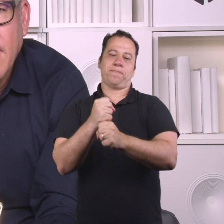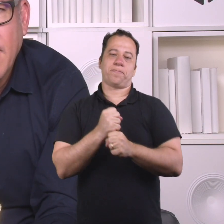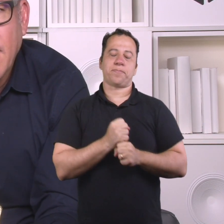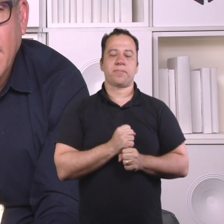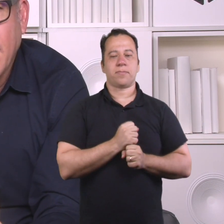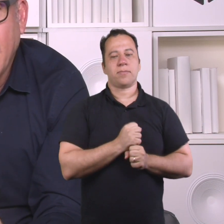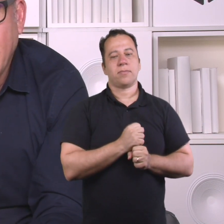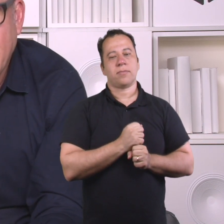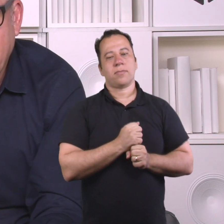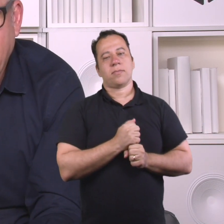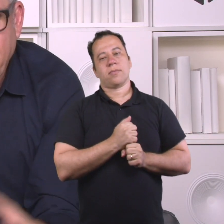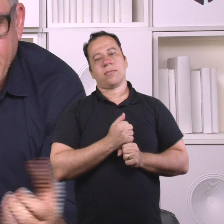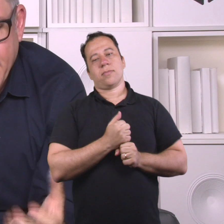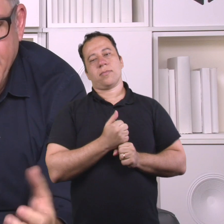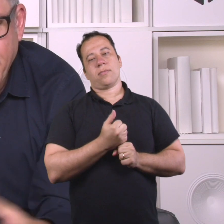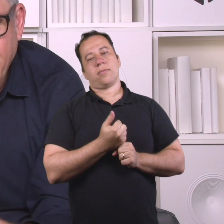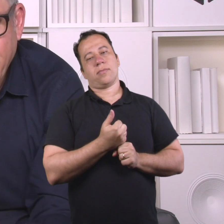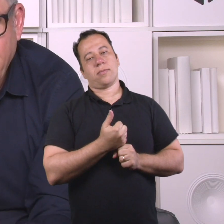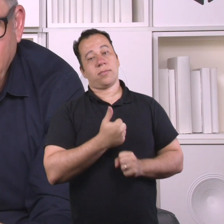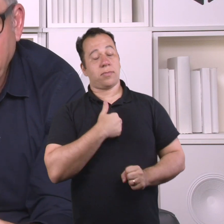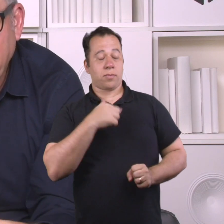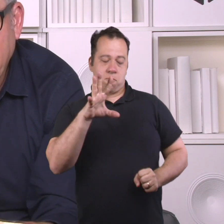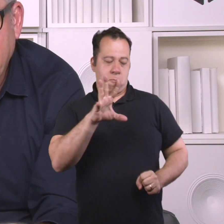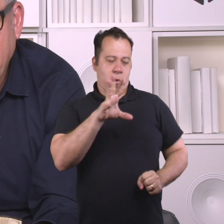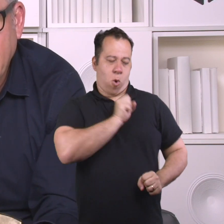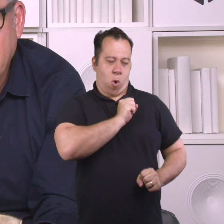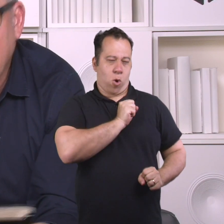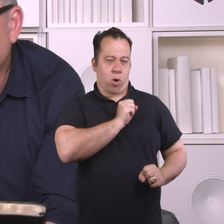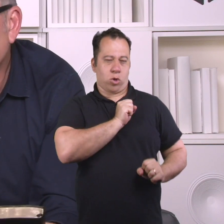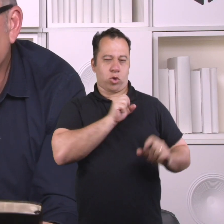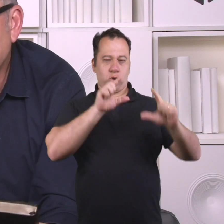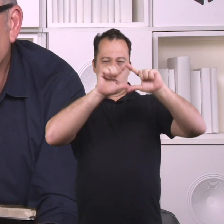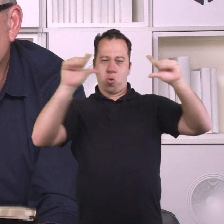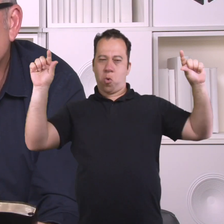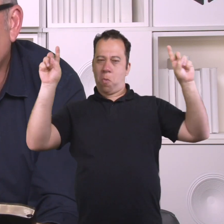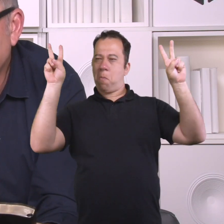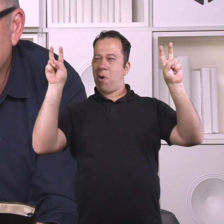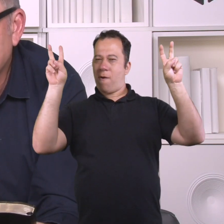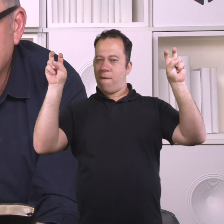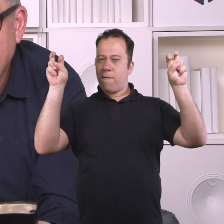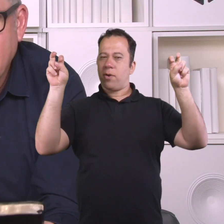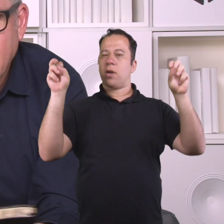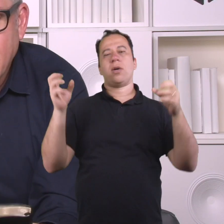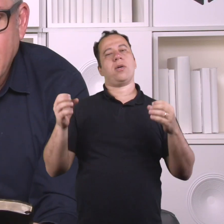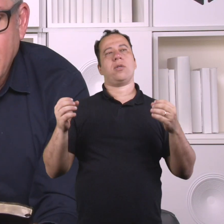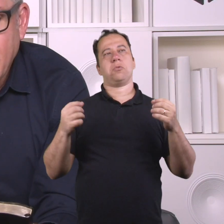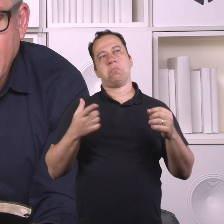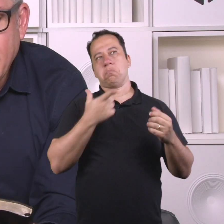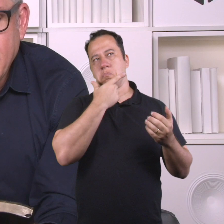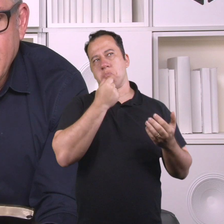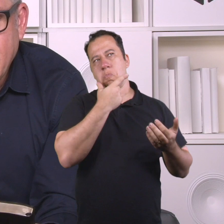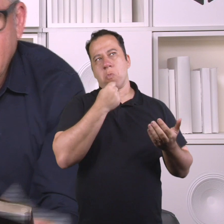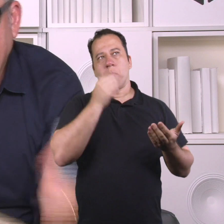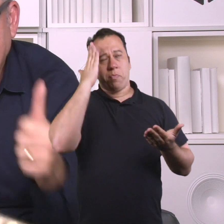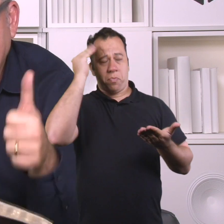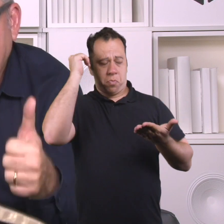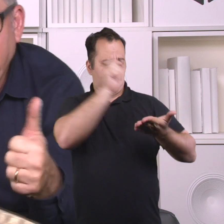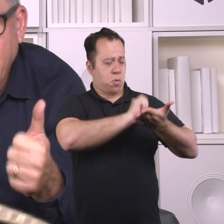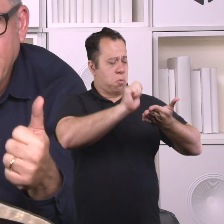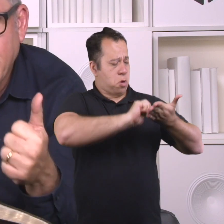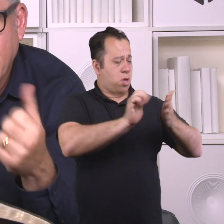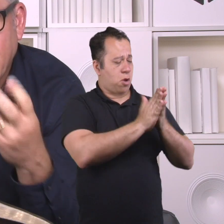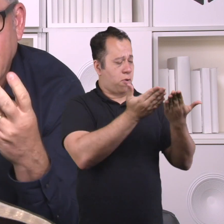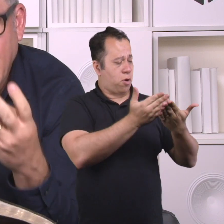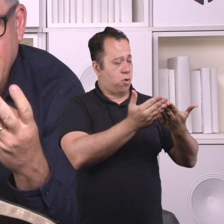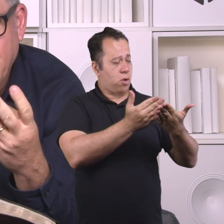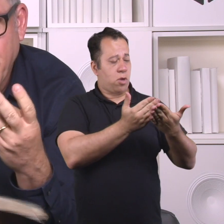Grieg, que é este homem que escreveu um livro muito bonito chamado Servos entre os Pobres. Ele diz assim: ganhe